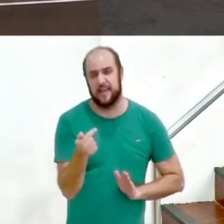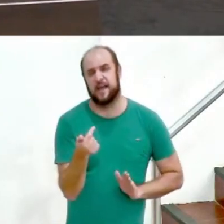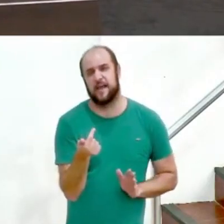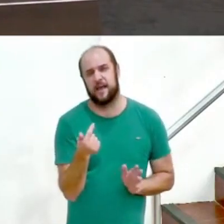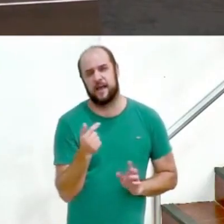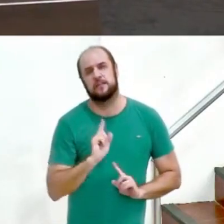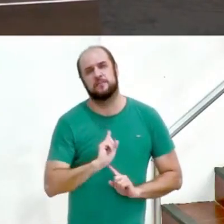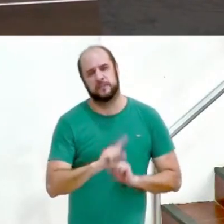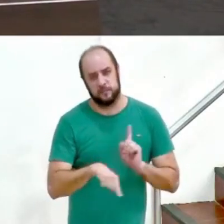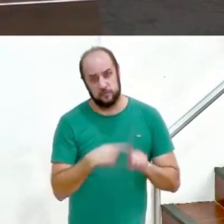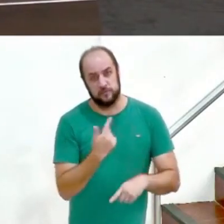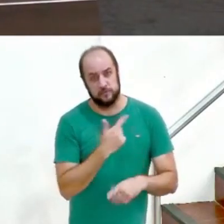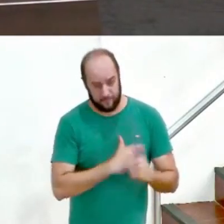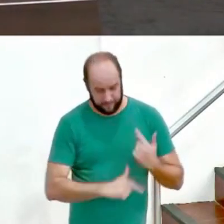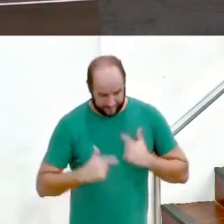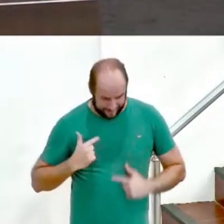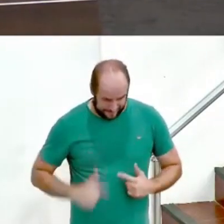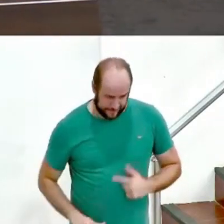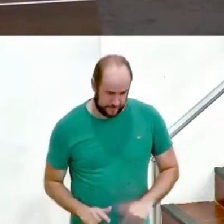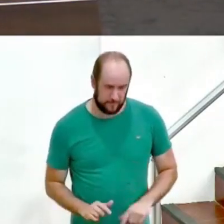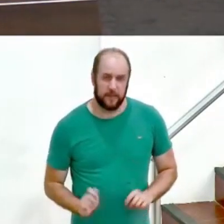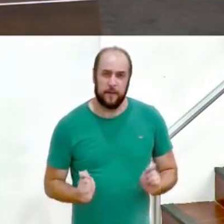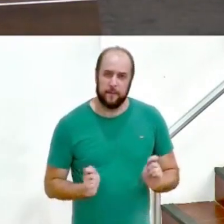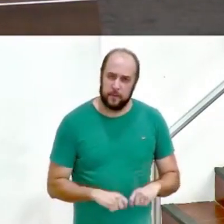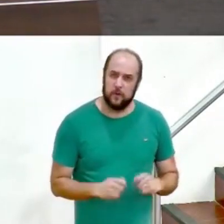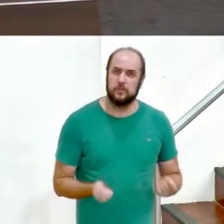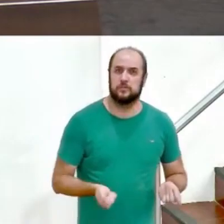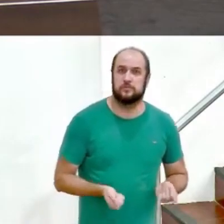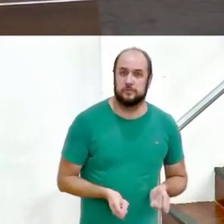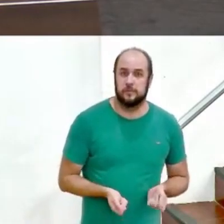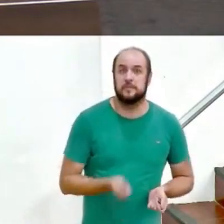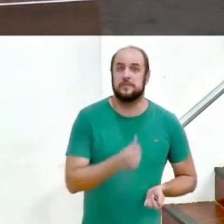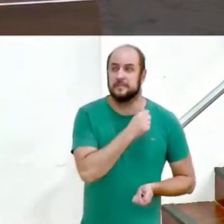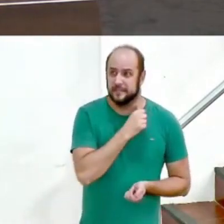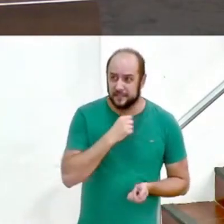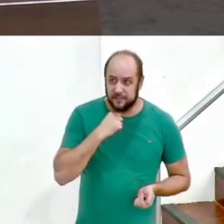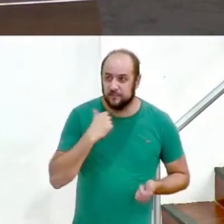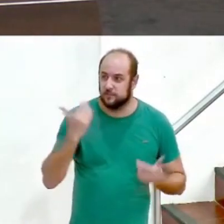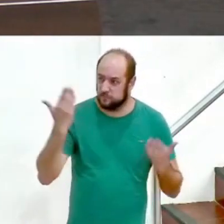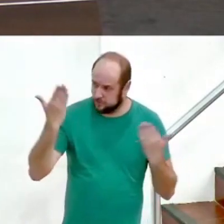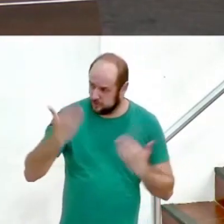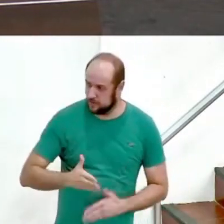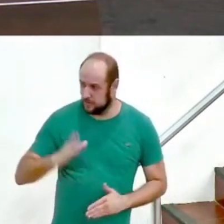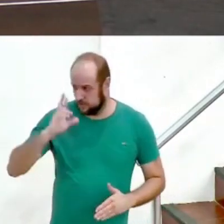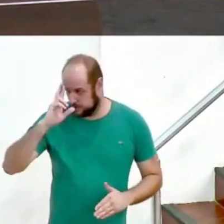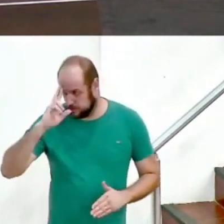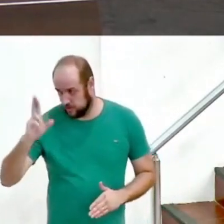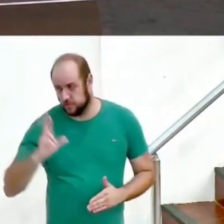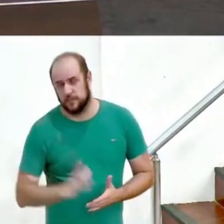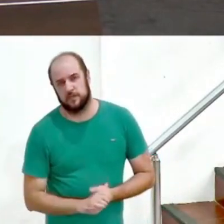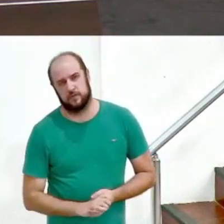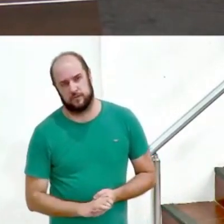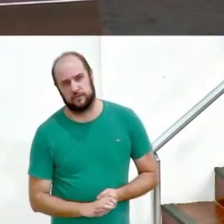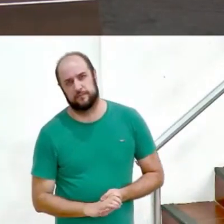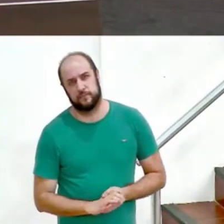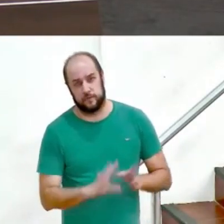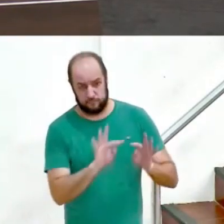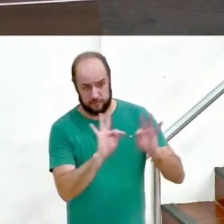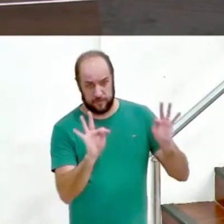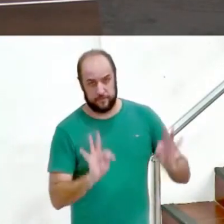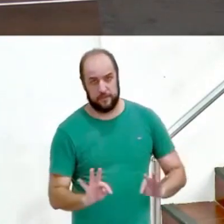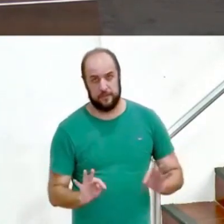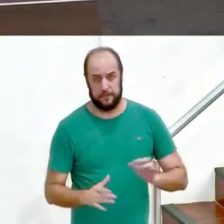eles se tornassem puros e eles pudessem assim oferecer os sacrifícios diante do Senhor no